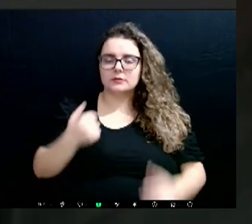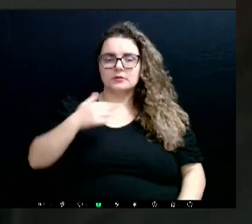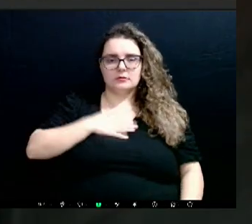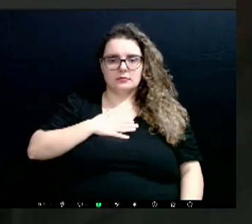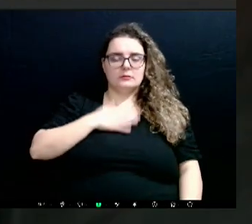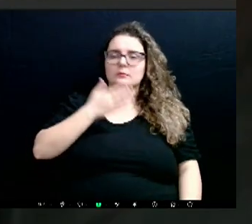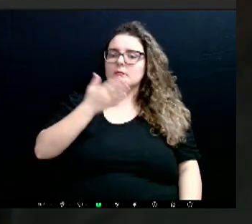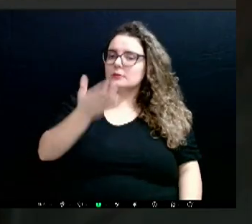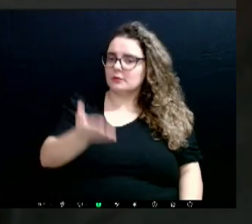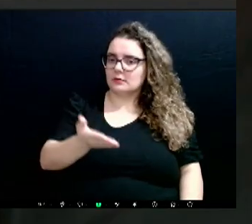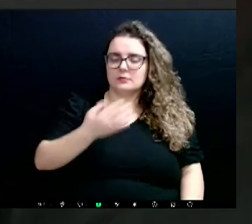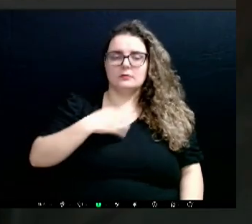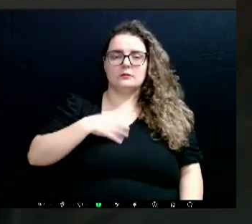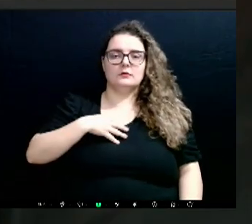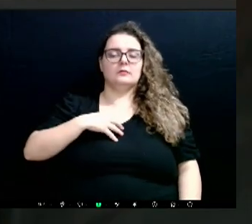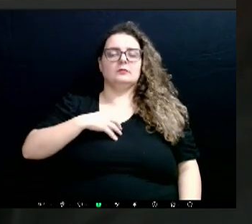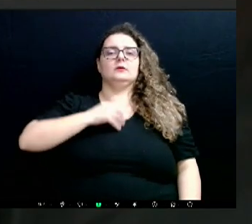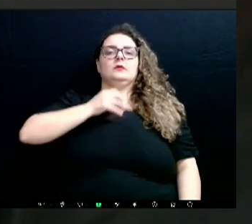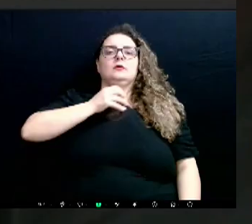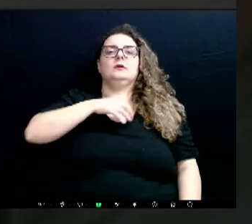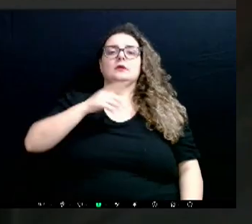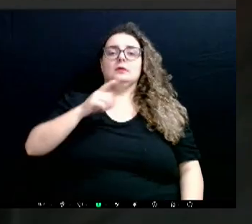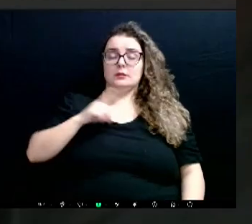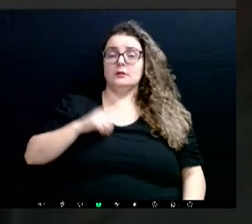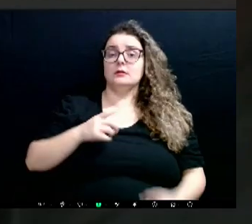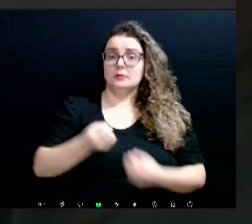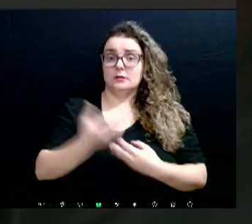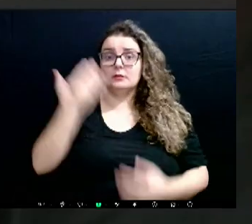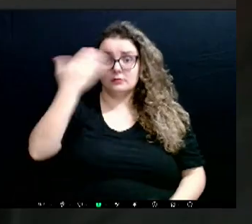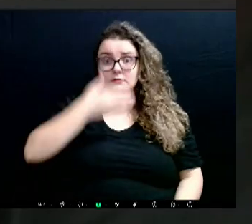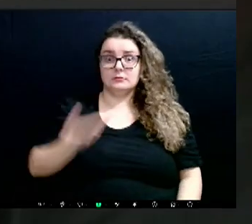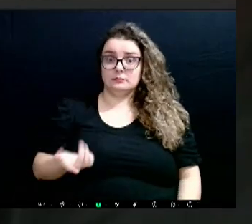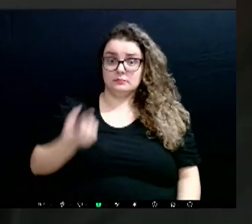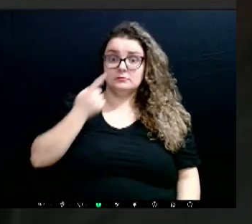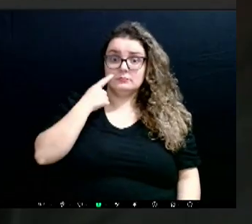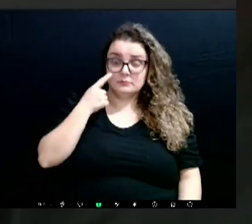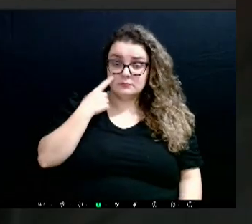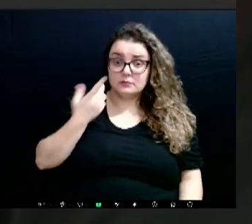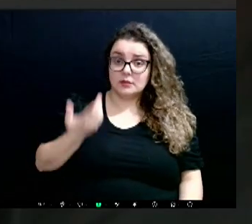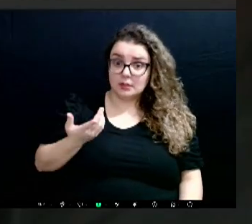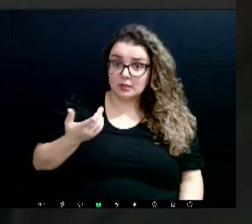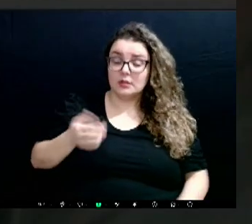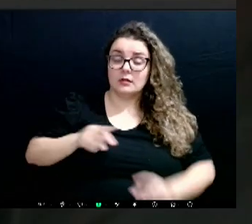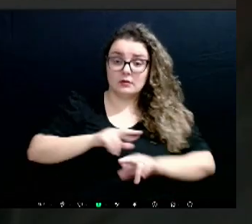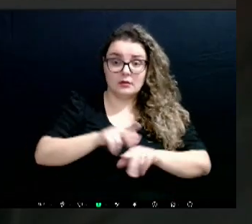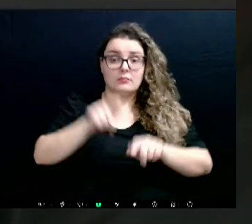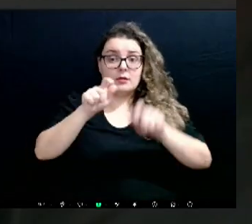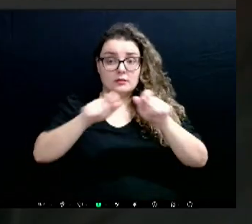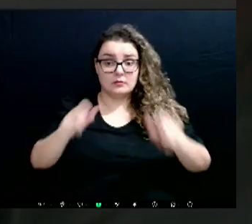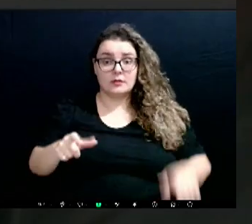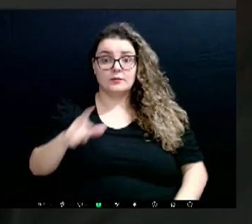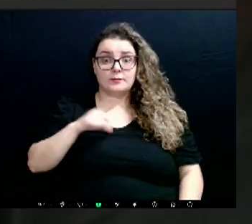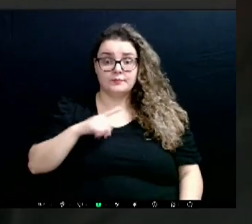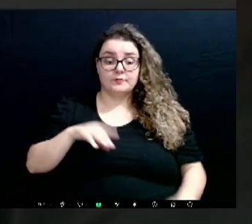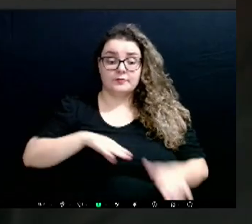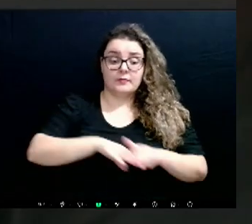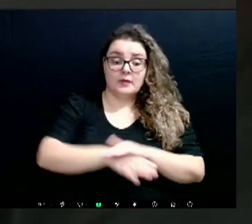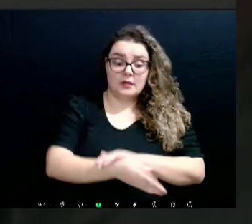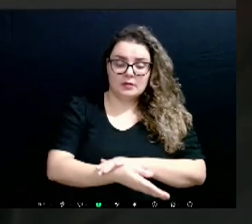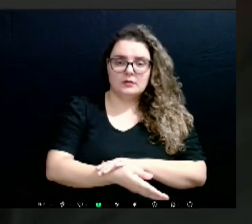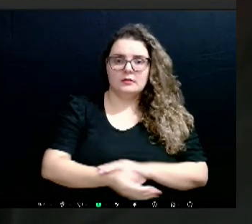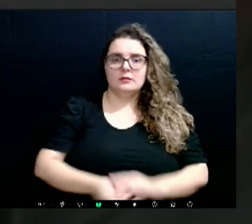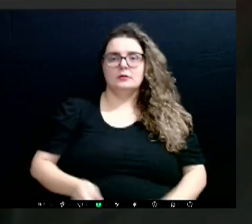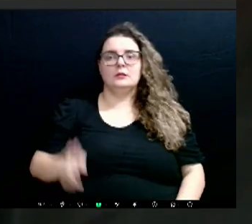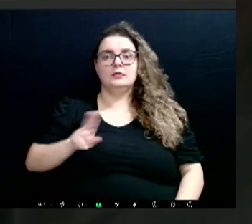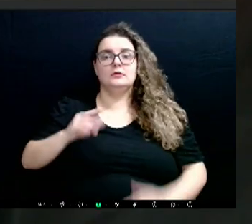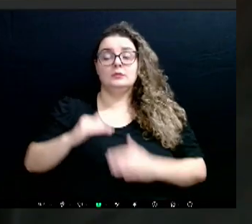e a gente tem dados aí que comprovam que, olha, é muita gente que tem esse uso excessivo,